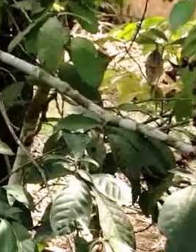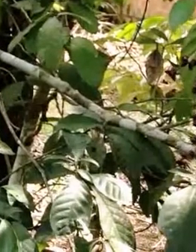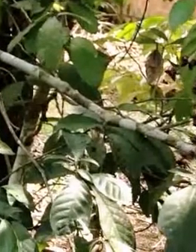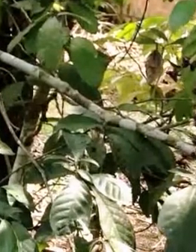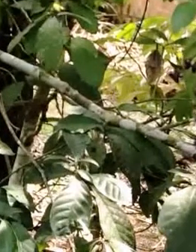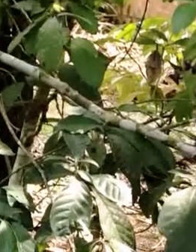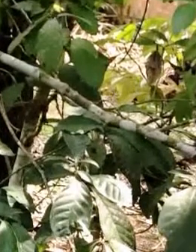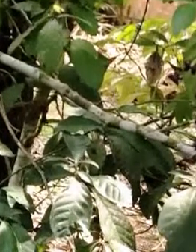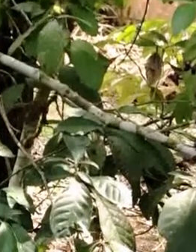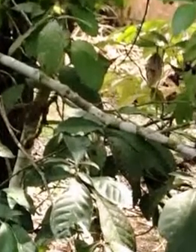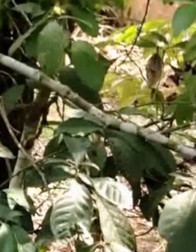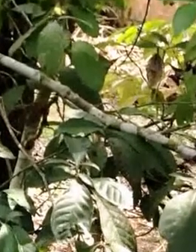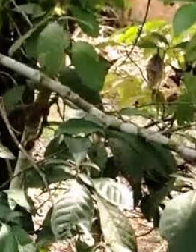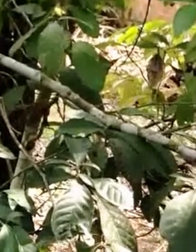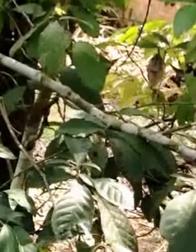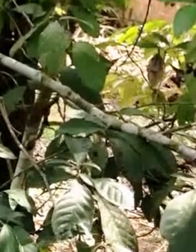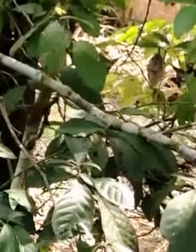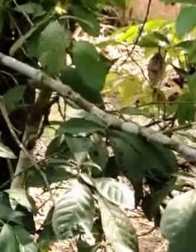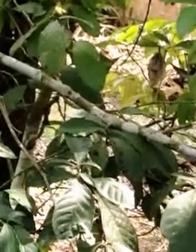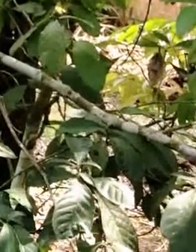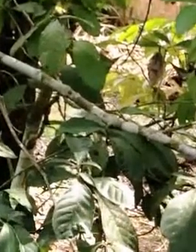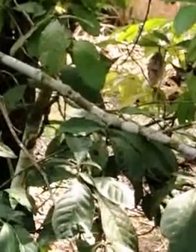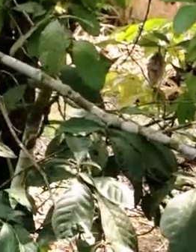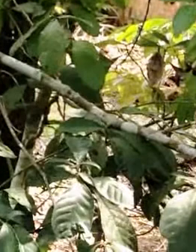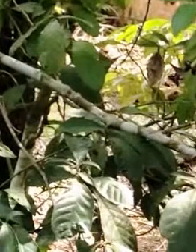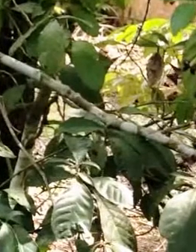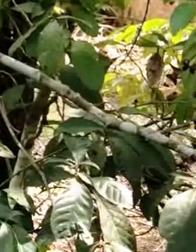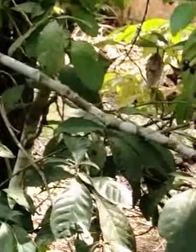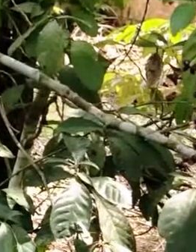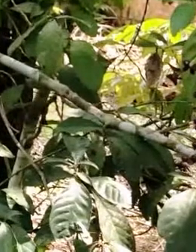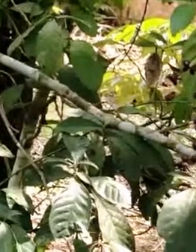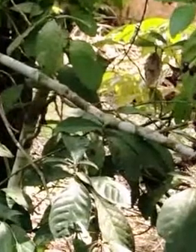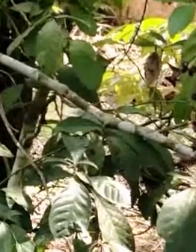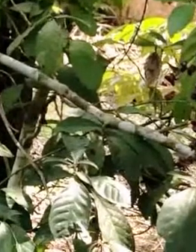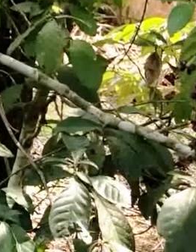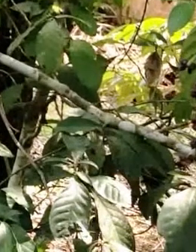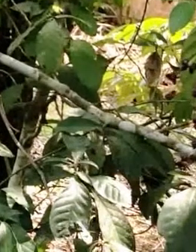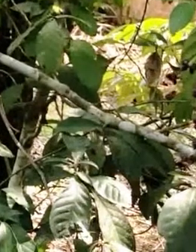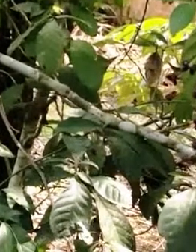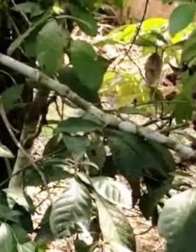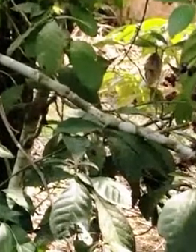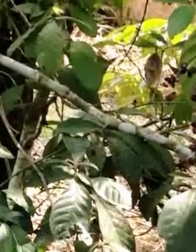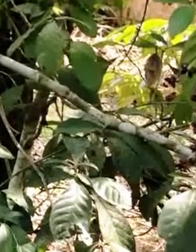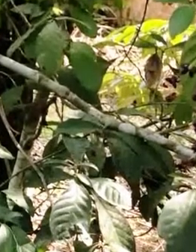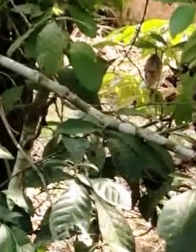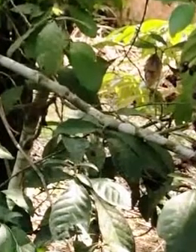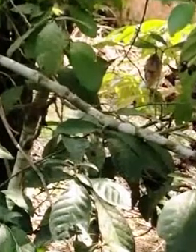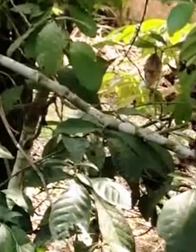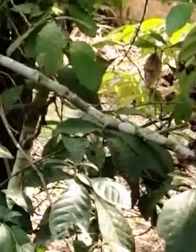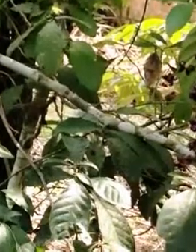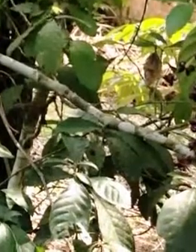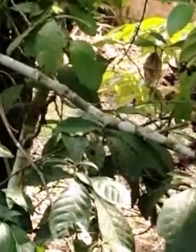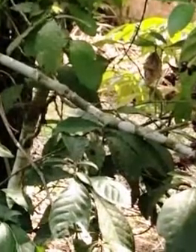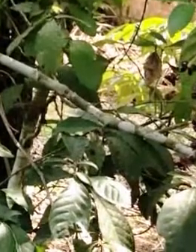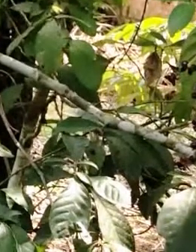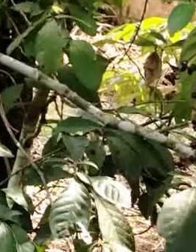da Virgem Mãe de Jesus Cristo